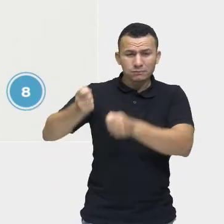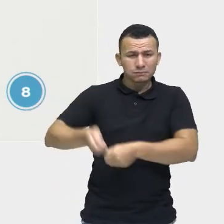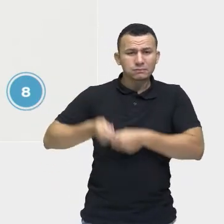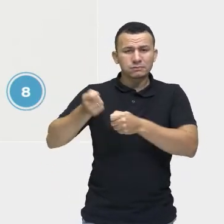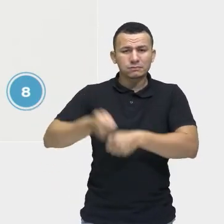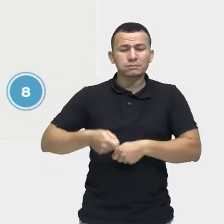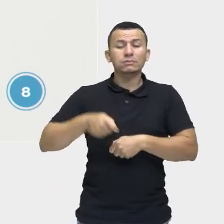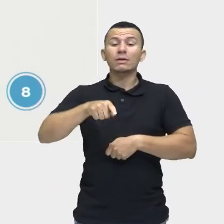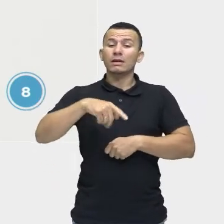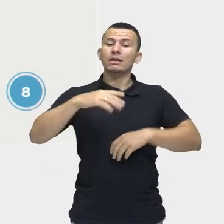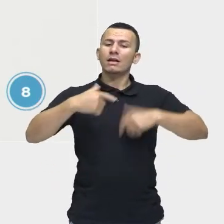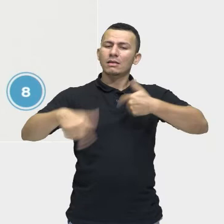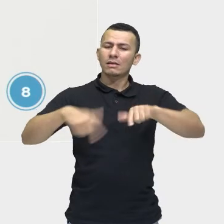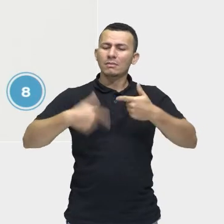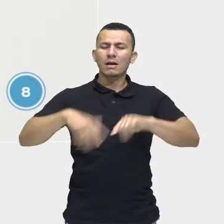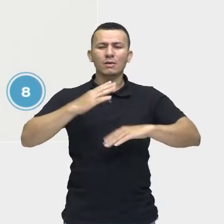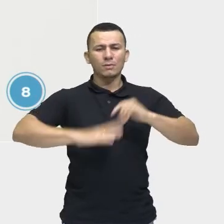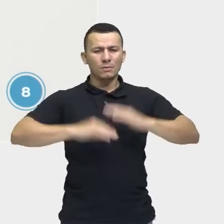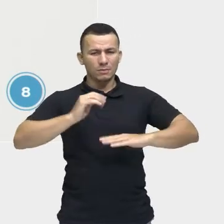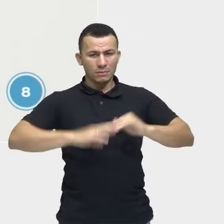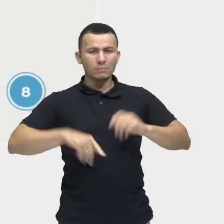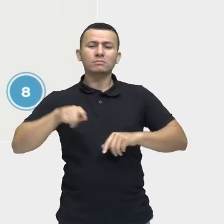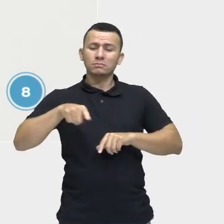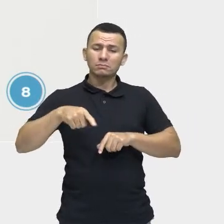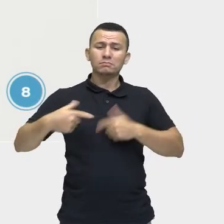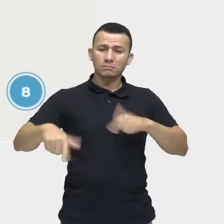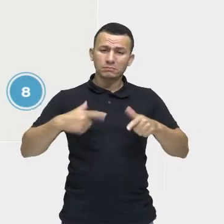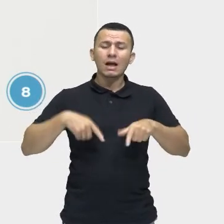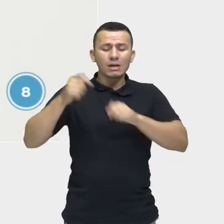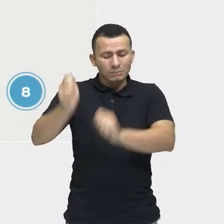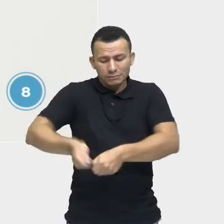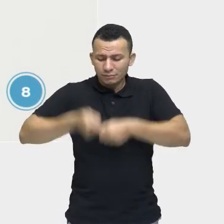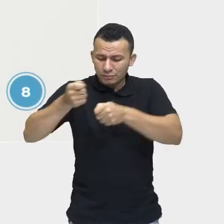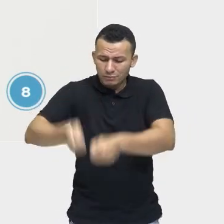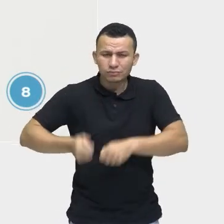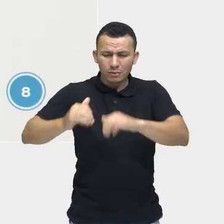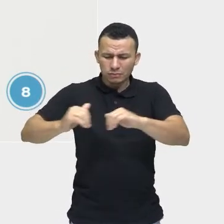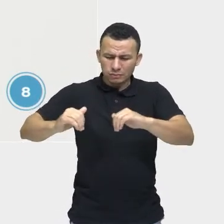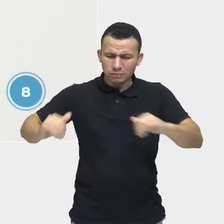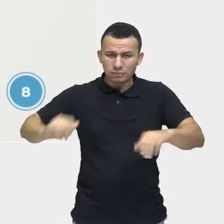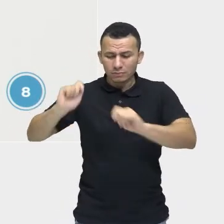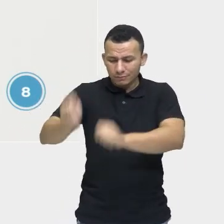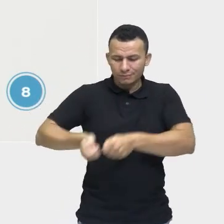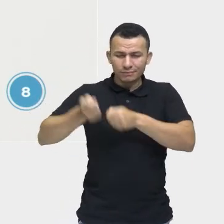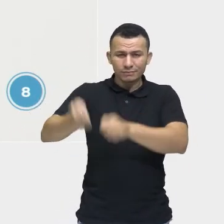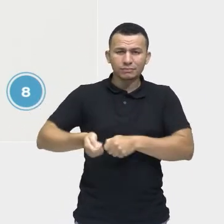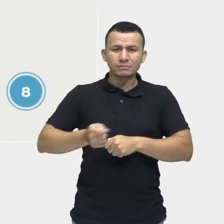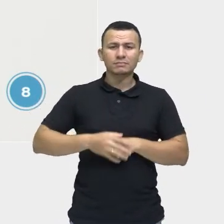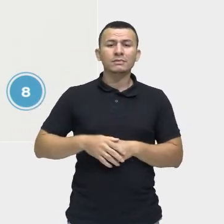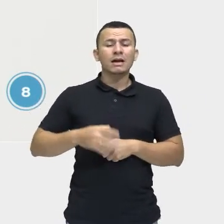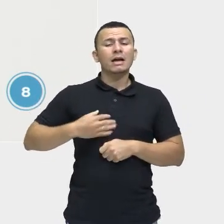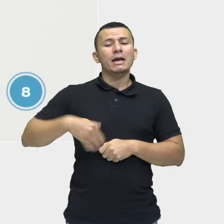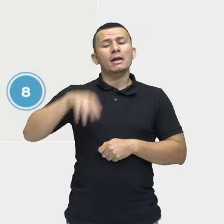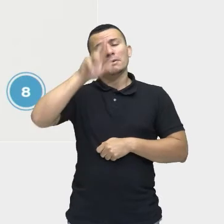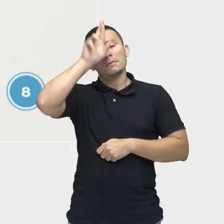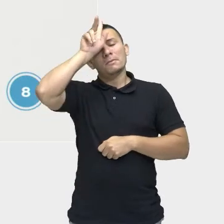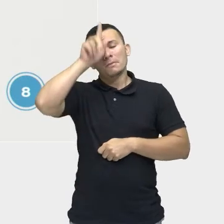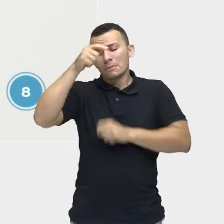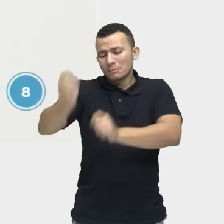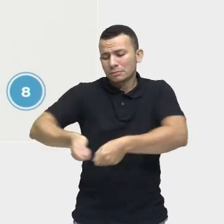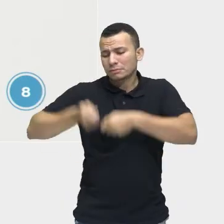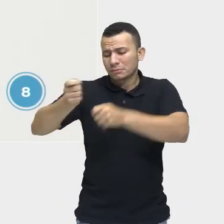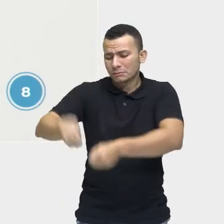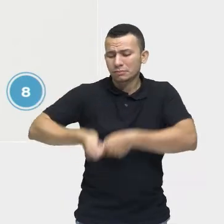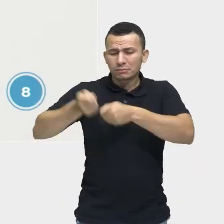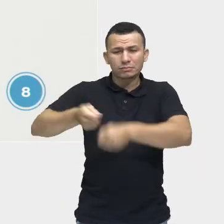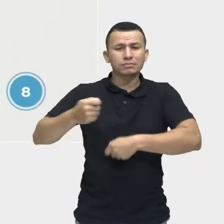pois sua profissão, coveiro, a profissão dele era coveiro, era cavar. Mas, de repente, na distração do ofício, o ofício